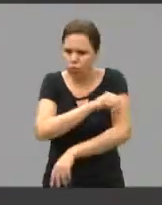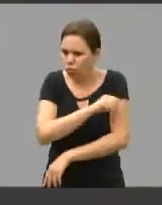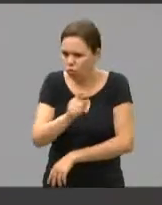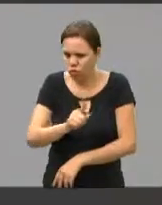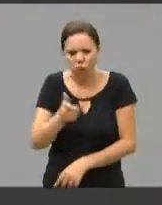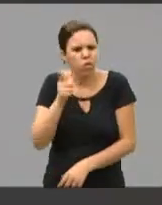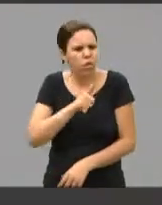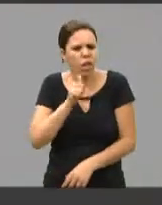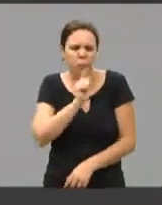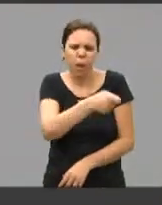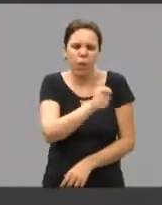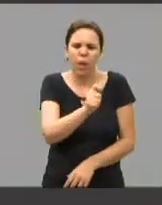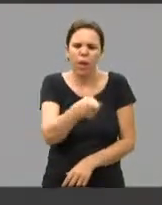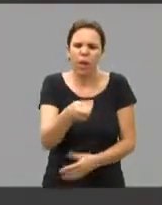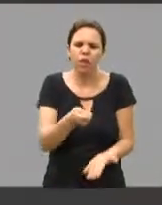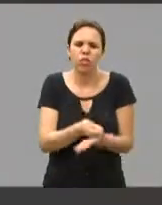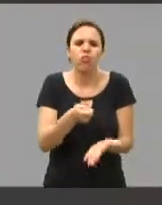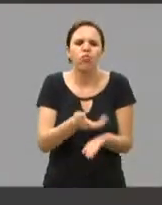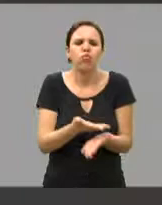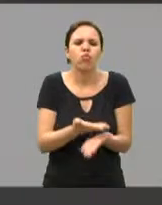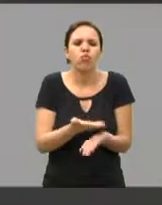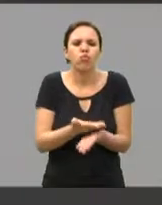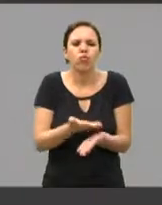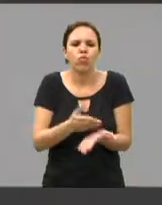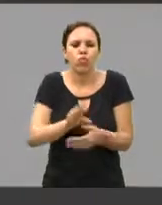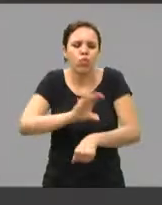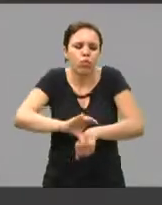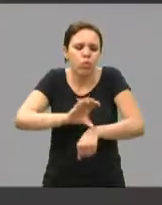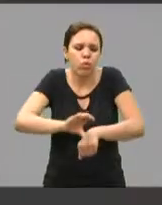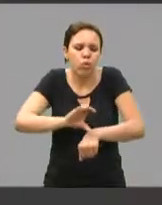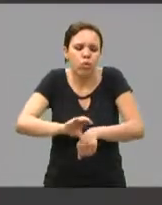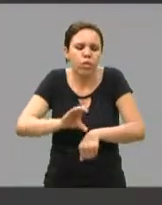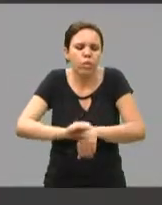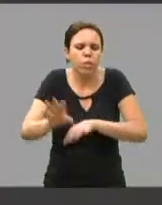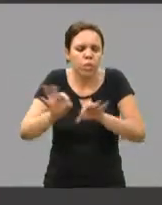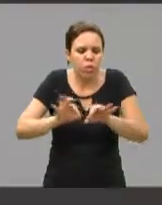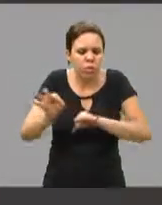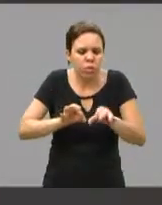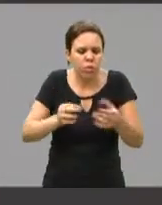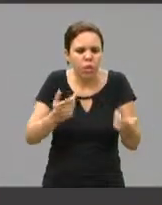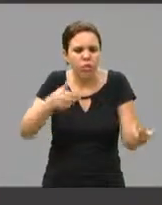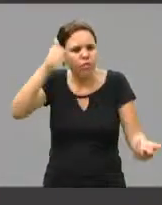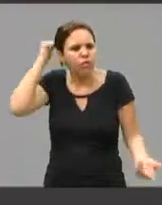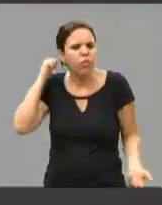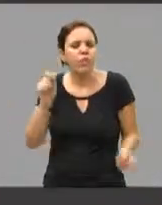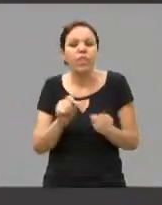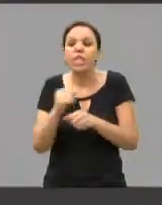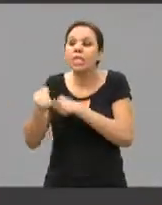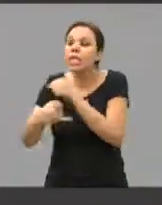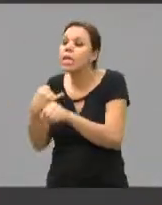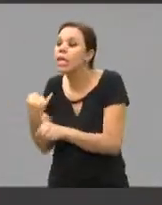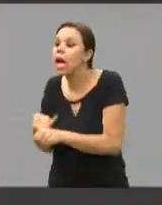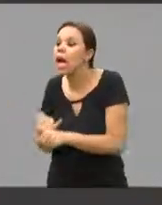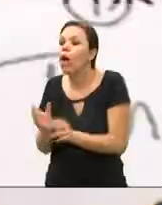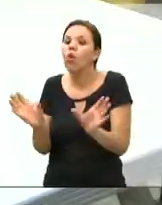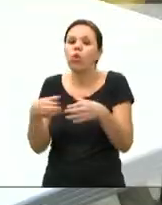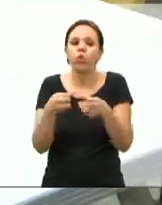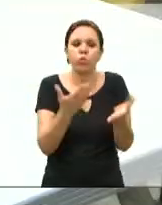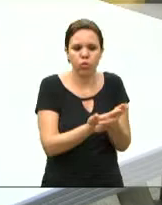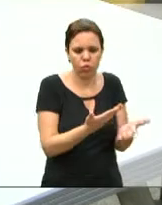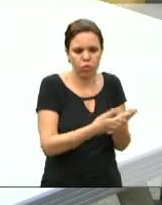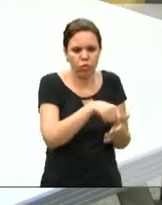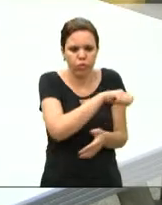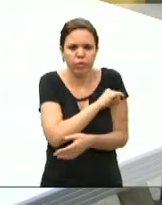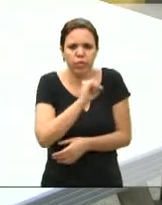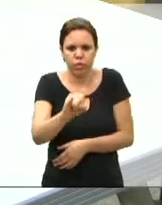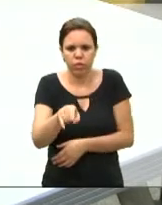condições de pagar um cursinho preparatório. Como é que ele faz? É a internet? É fazer grupos com outros estudantes? Como que faz? Isso. Se o